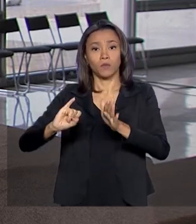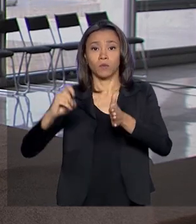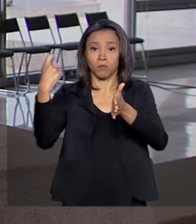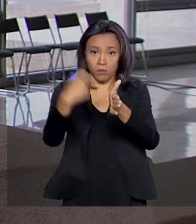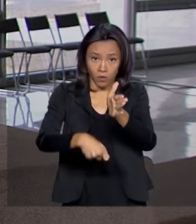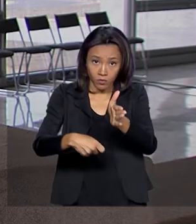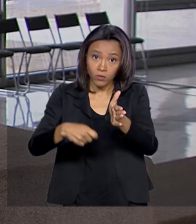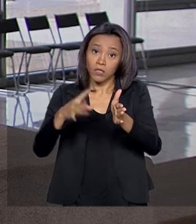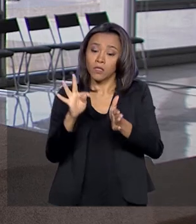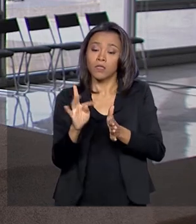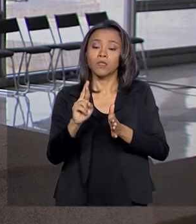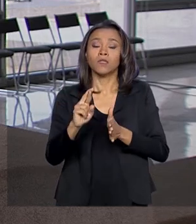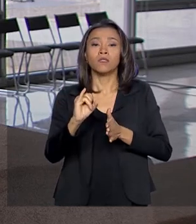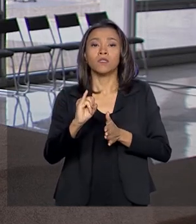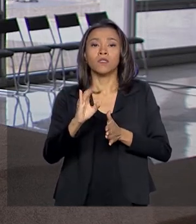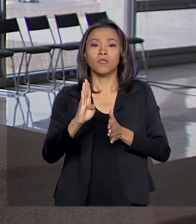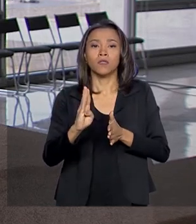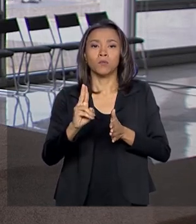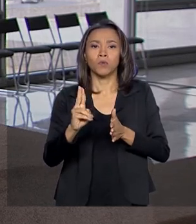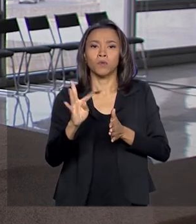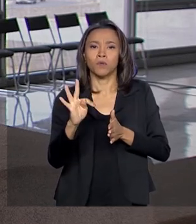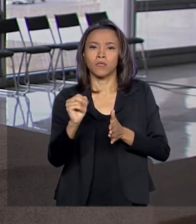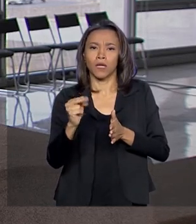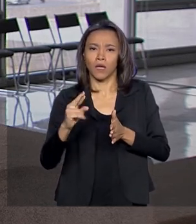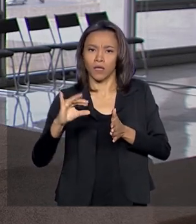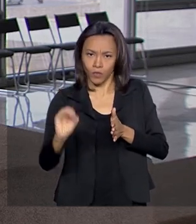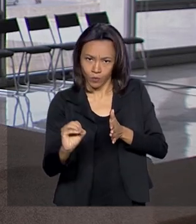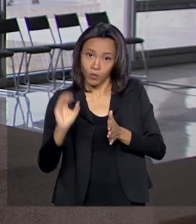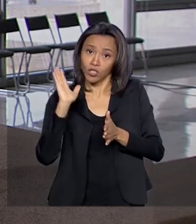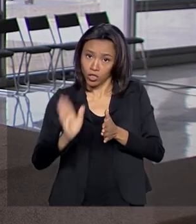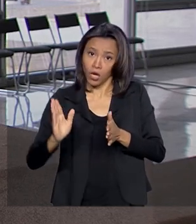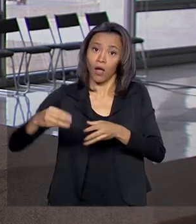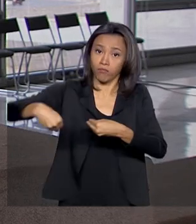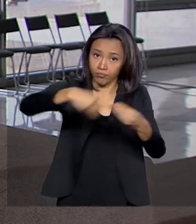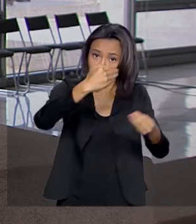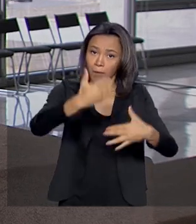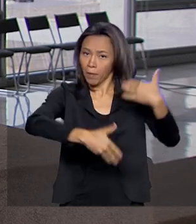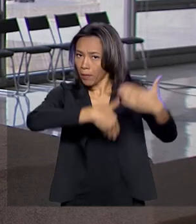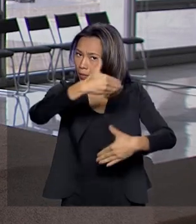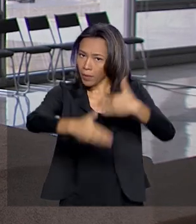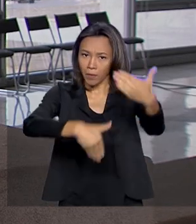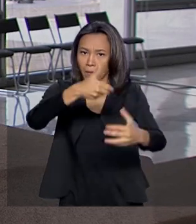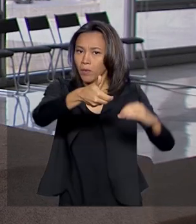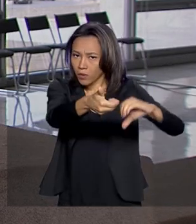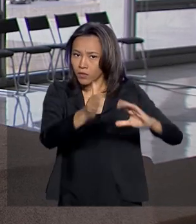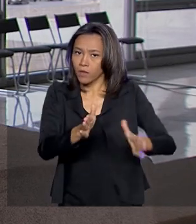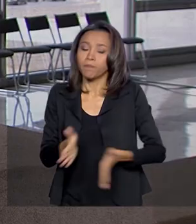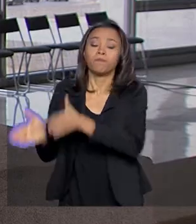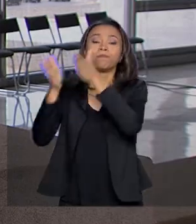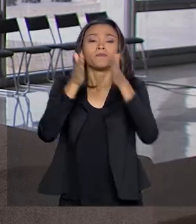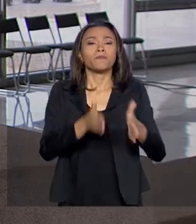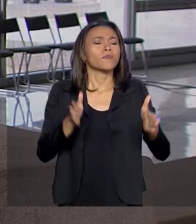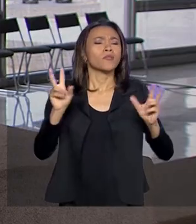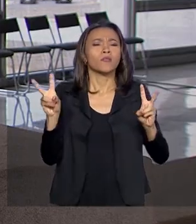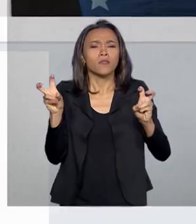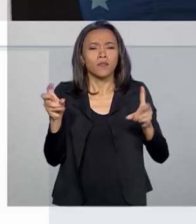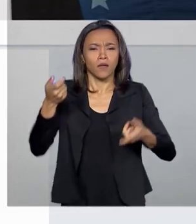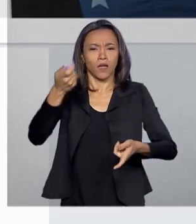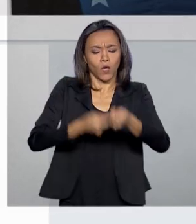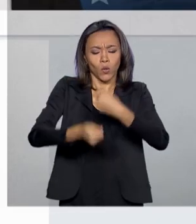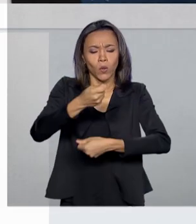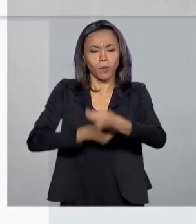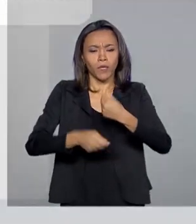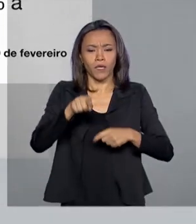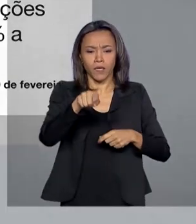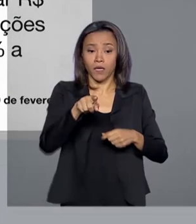governo já tramita no Congresso Nacional. E por falar em economia, o presidente Jair Bolsonaro destacou nas redes